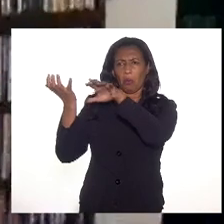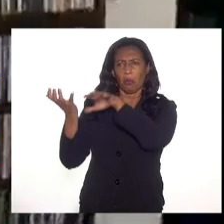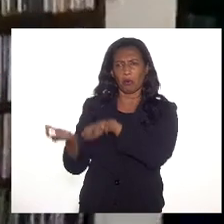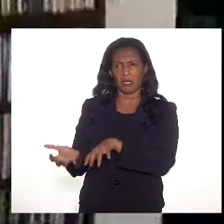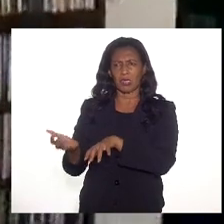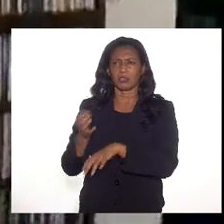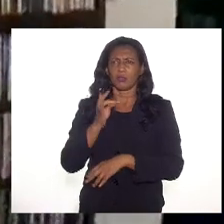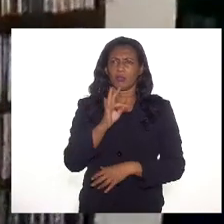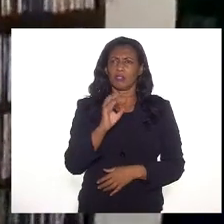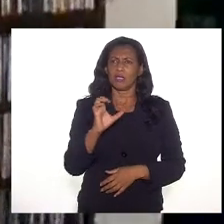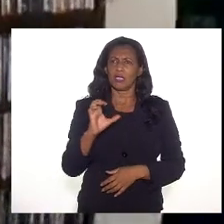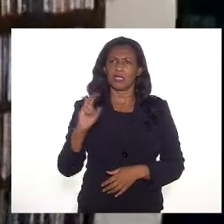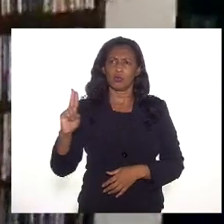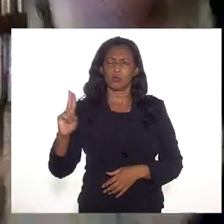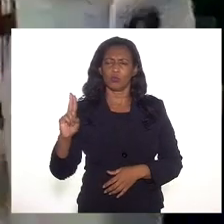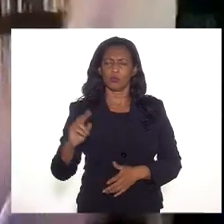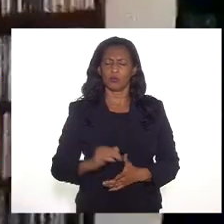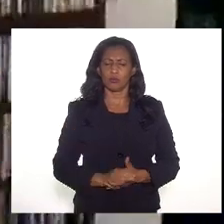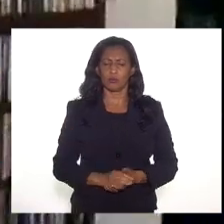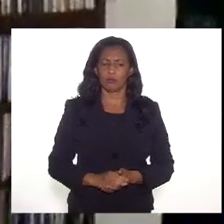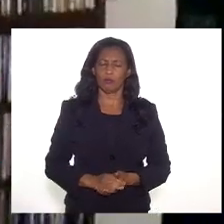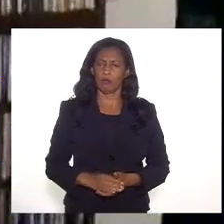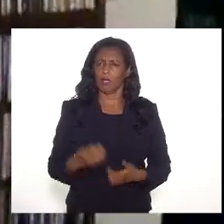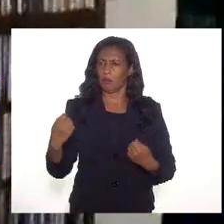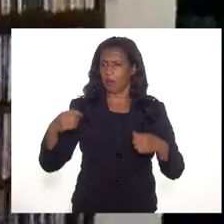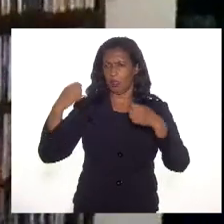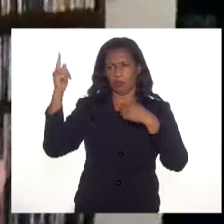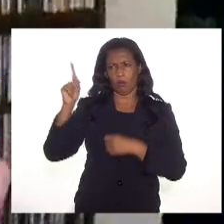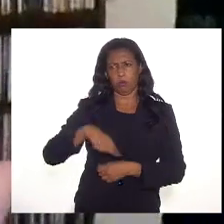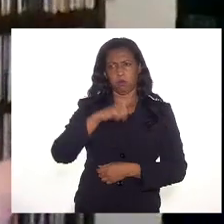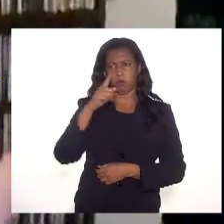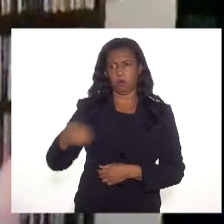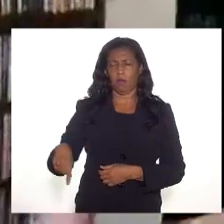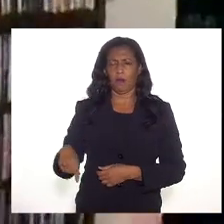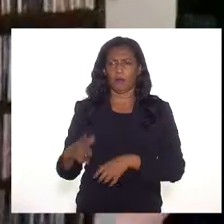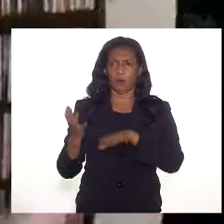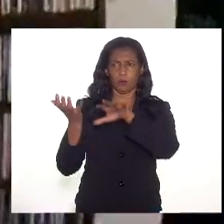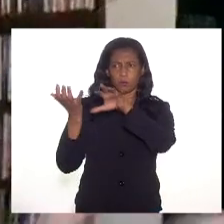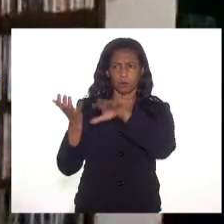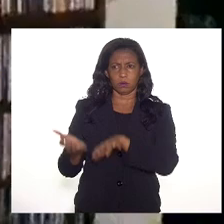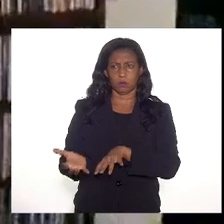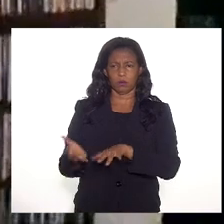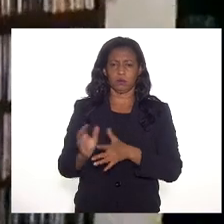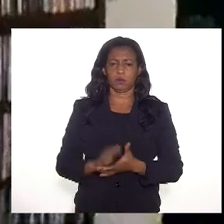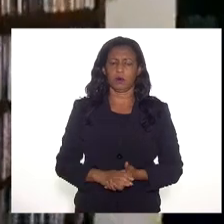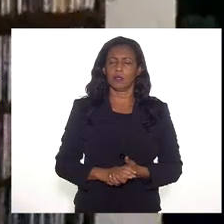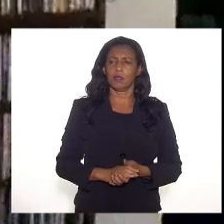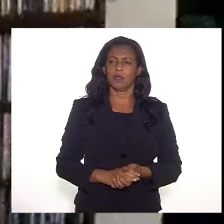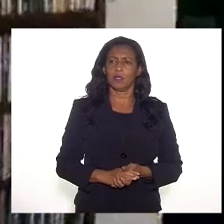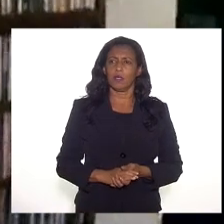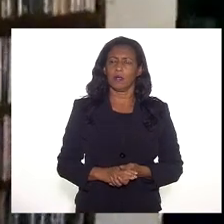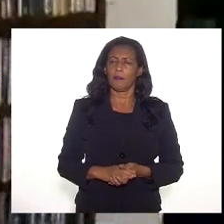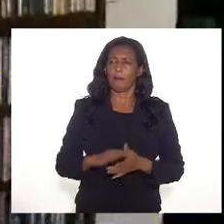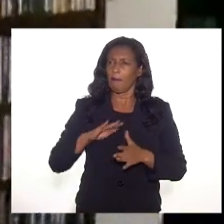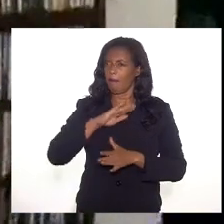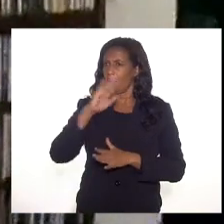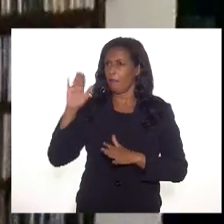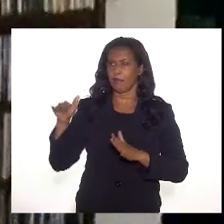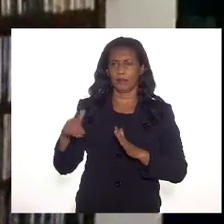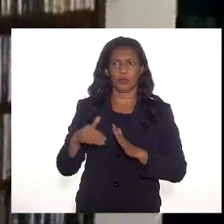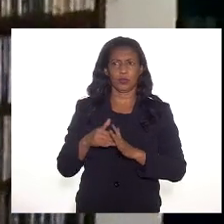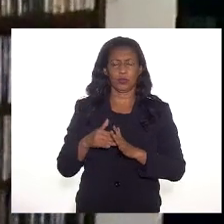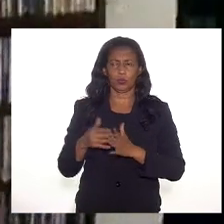e ao tribunal deve ser derrubado pelo congresso nacional sem prejuízo da utilização plena dos